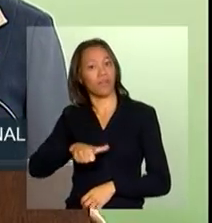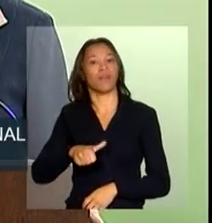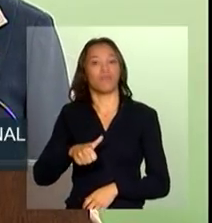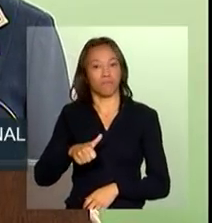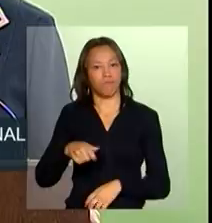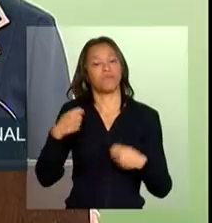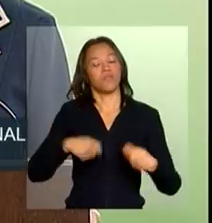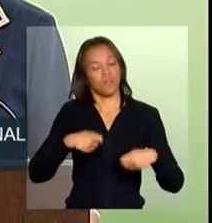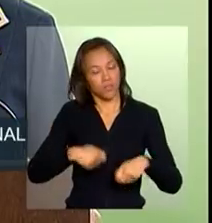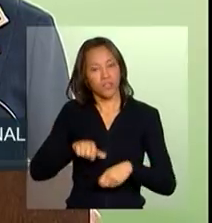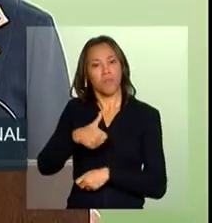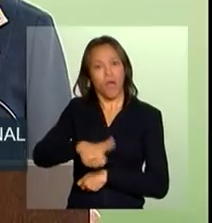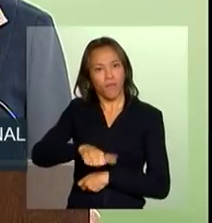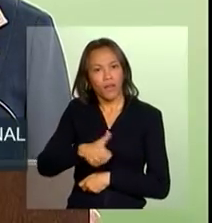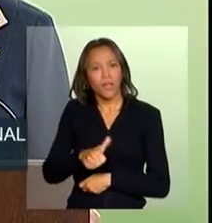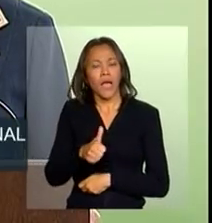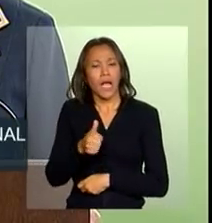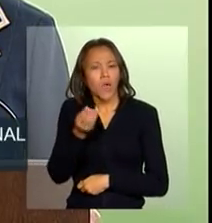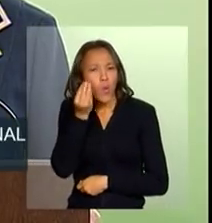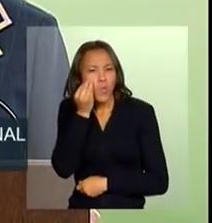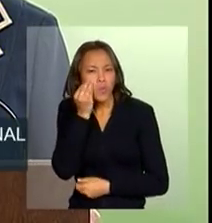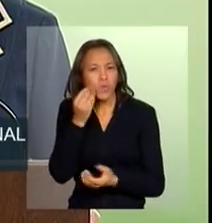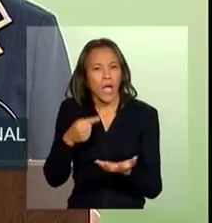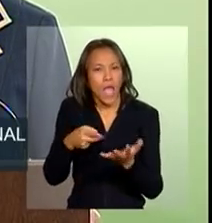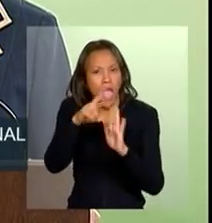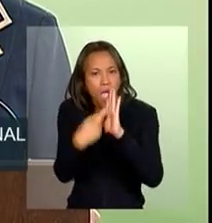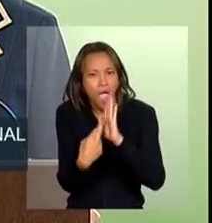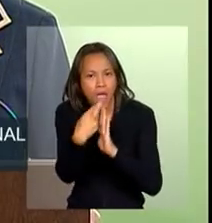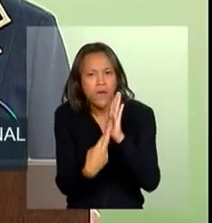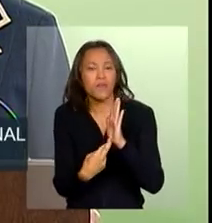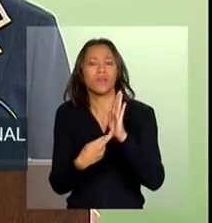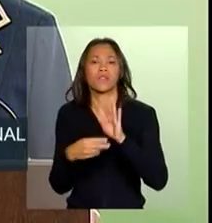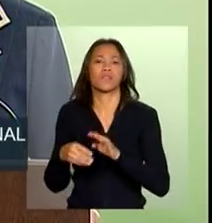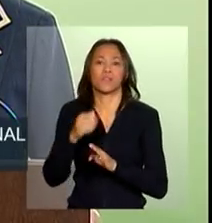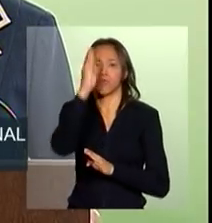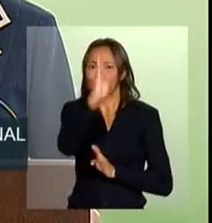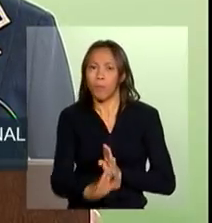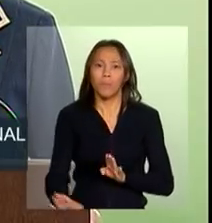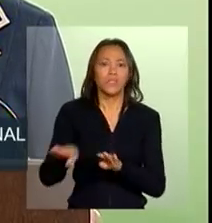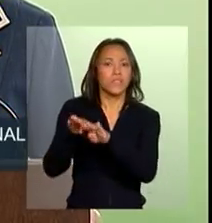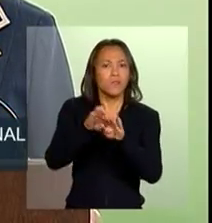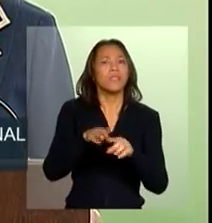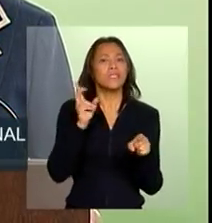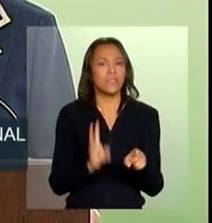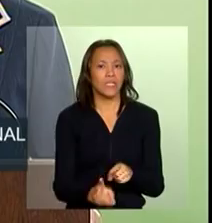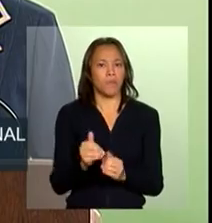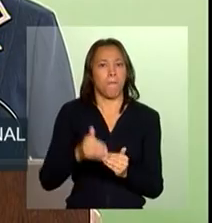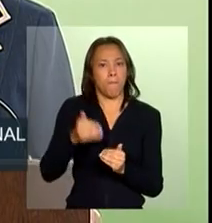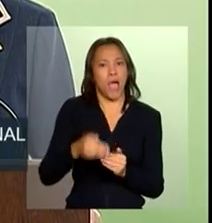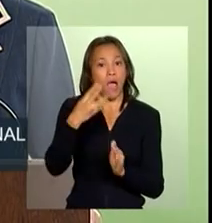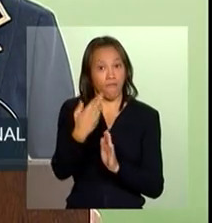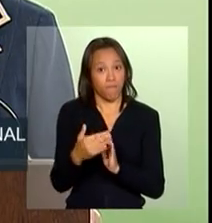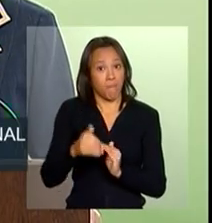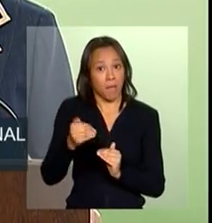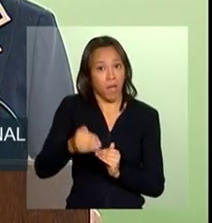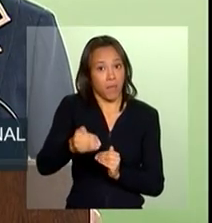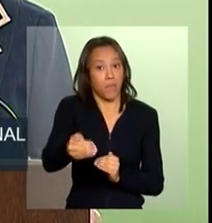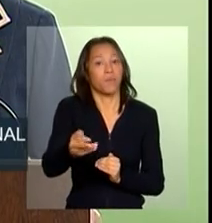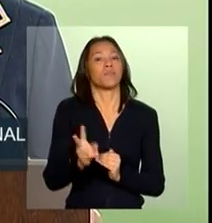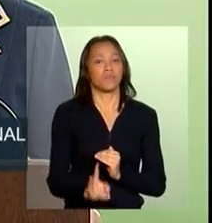Precisamos avaliar a partir de parâmetros nacionais e sistematicamente e